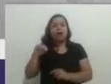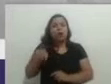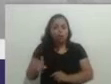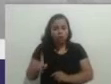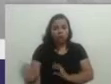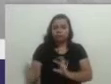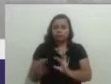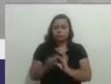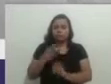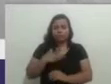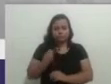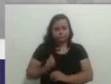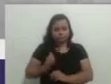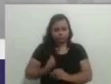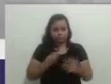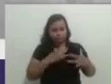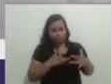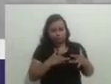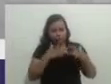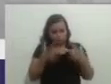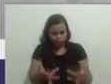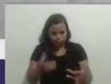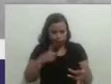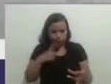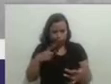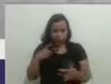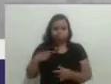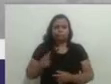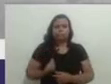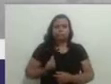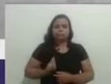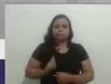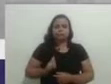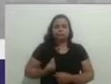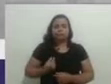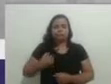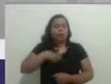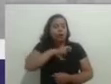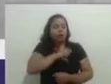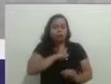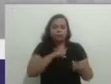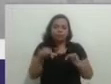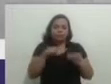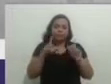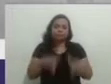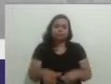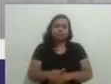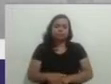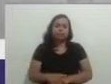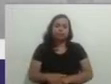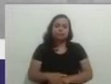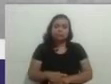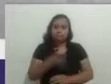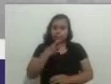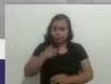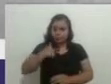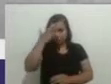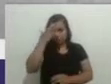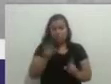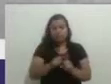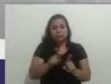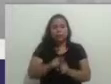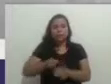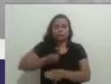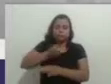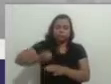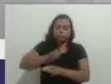da minha vida o voluntariado faz parte da minha vida é isso que eu amo fazer né e assim para Quem me conhece sabe que eu também amo cozinha Eu amo